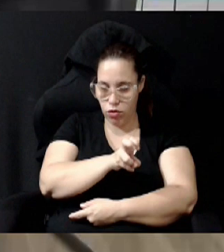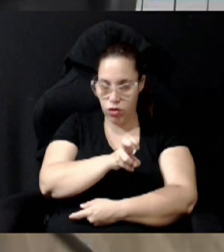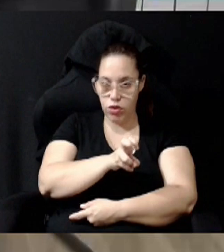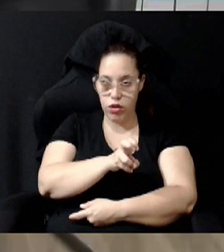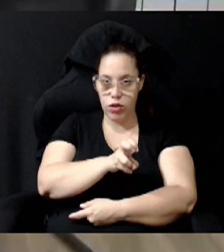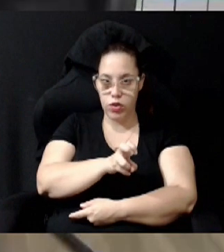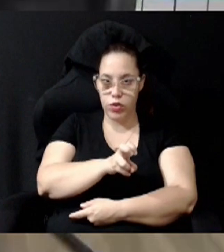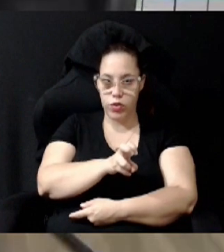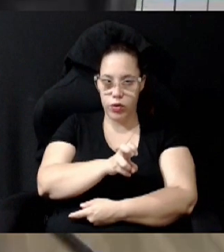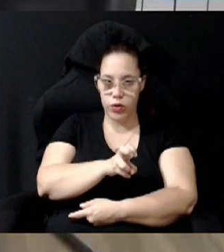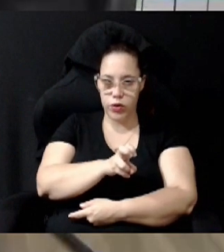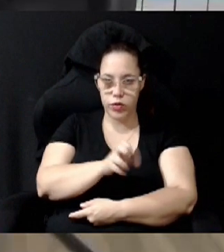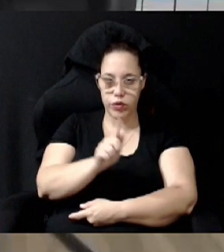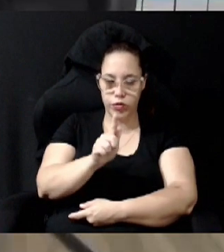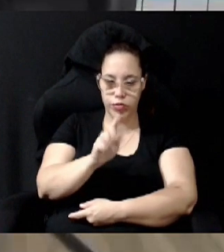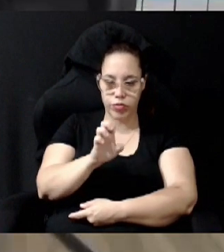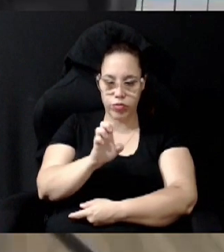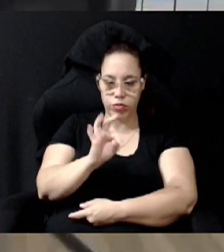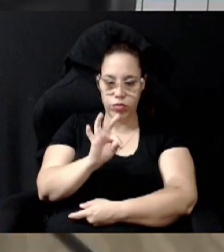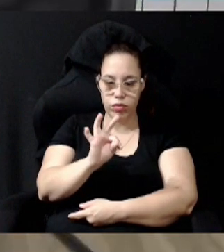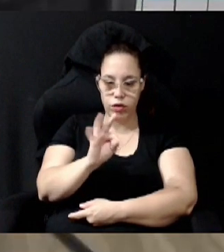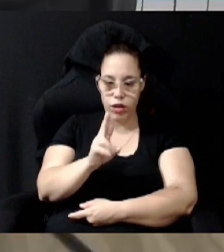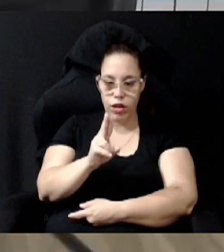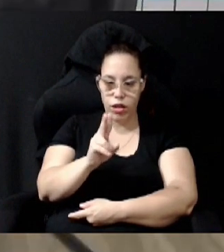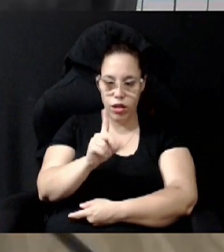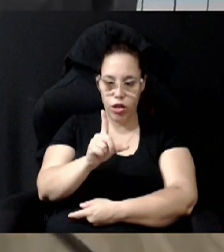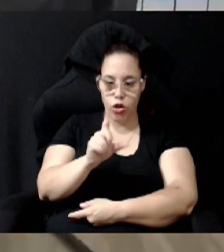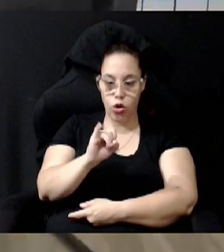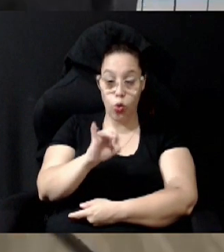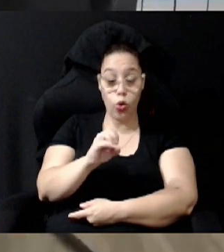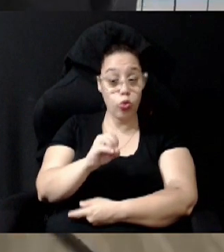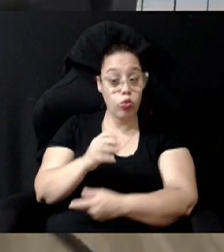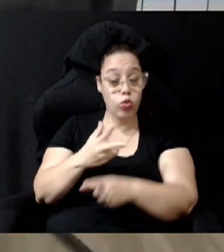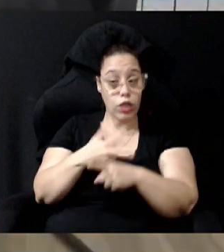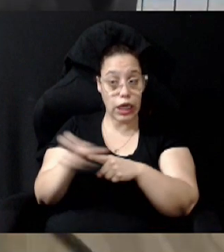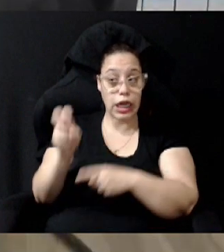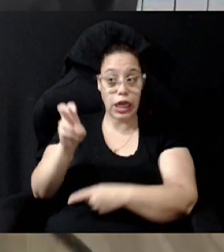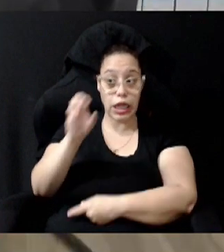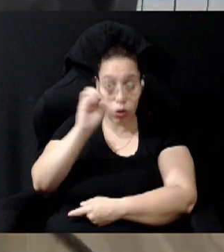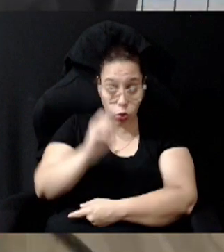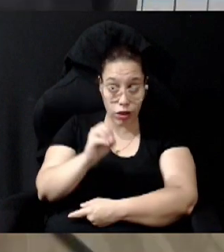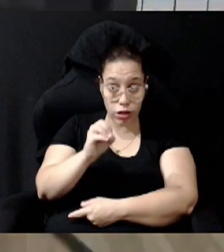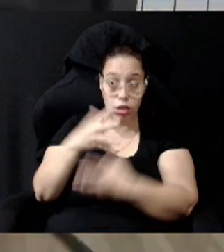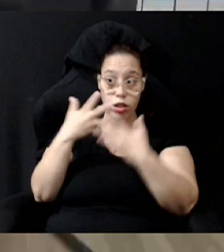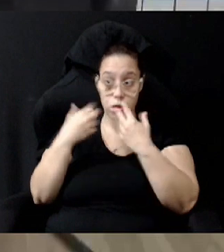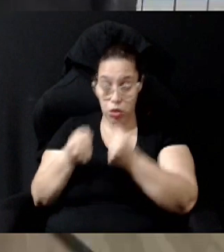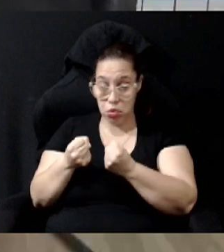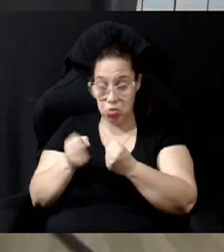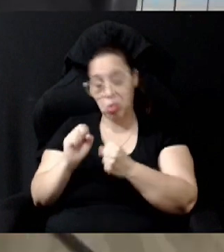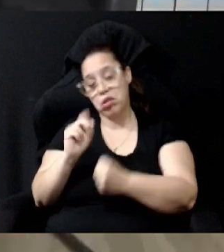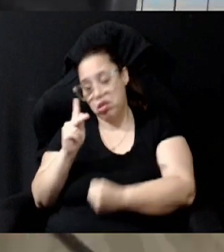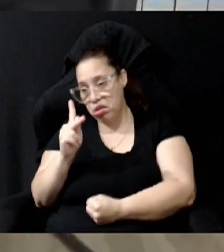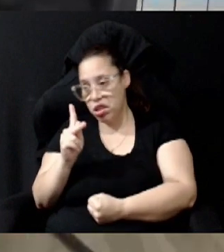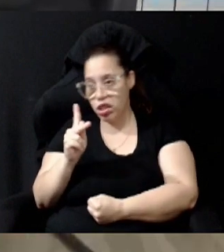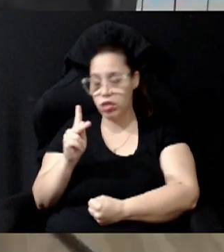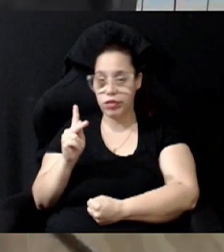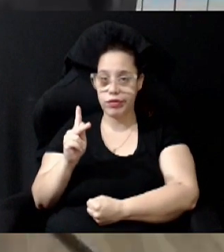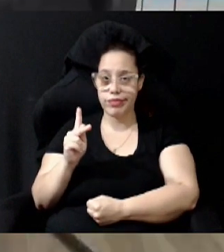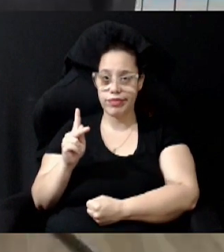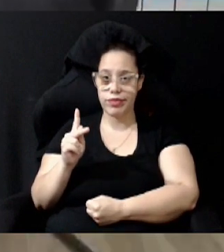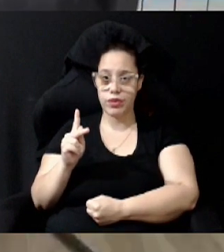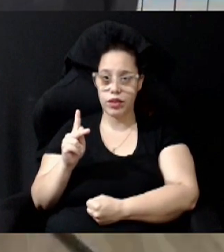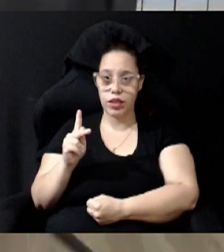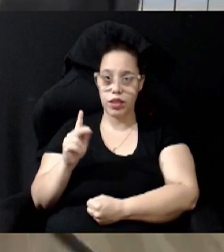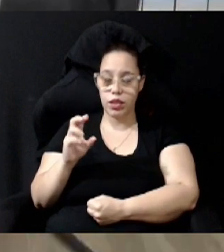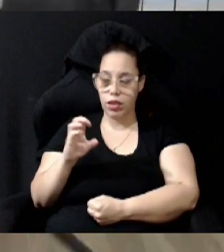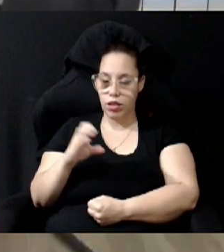Getúlio ganha as eleições em 50, toma posse e tal, e tinha lá o cunha da época, chamava